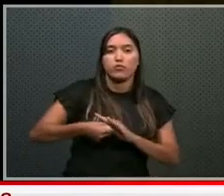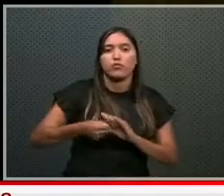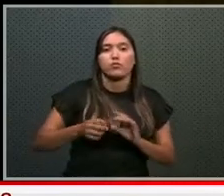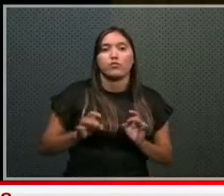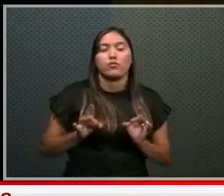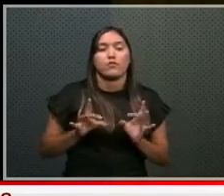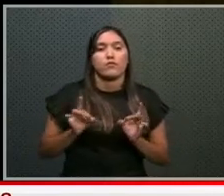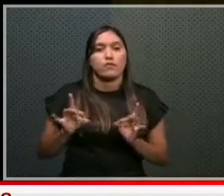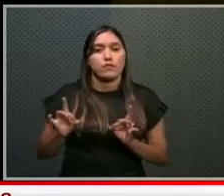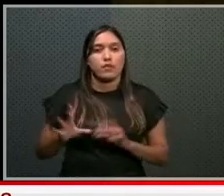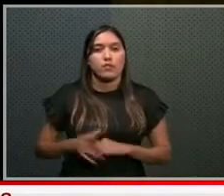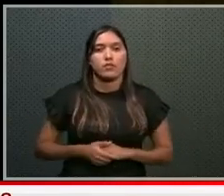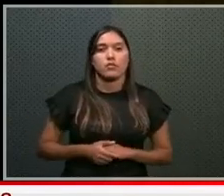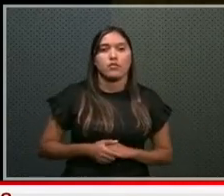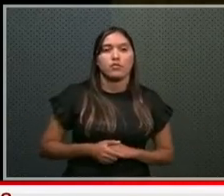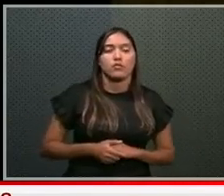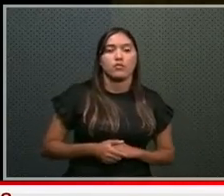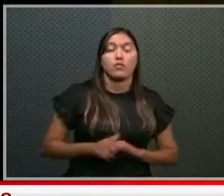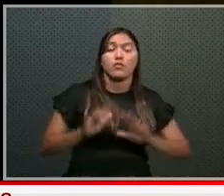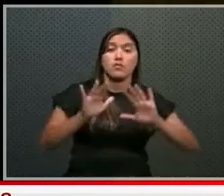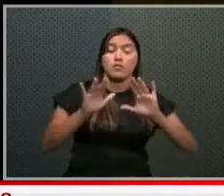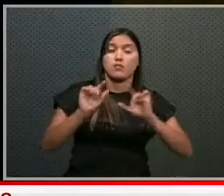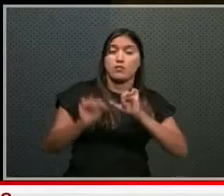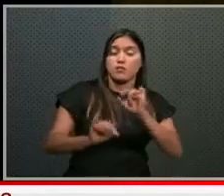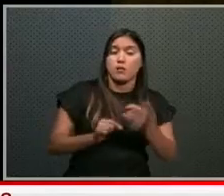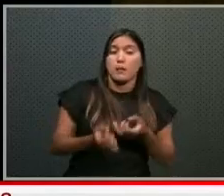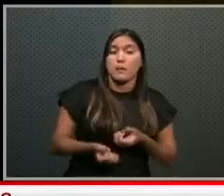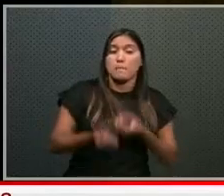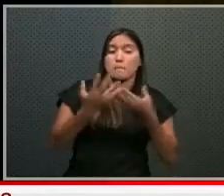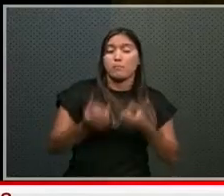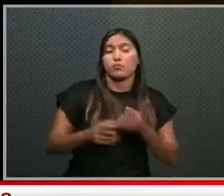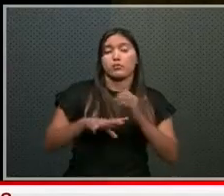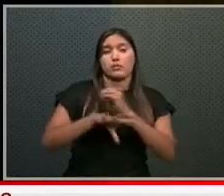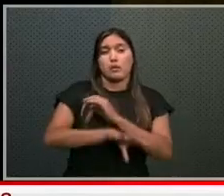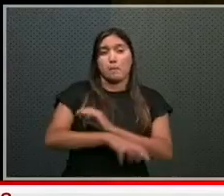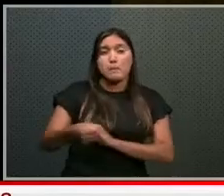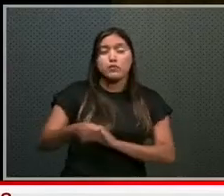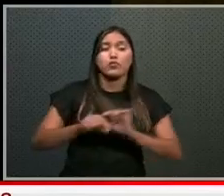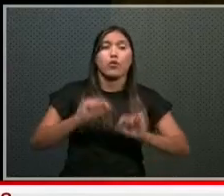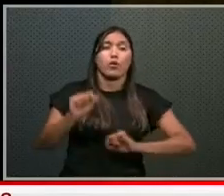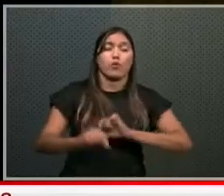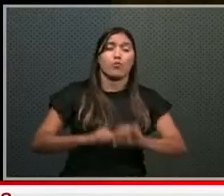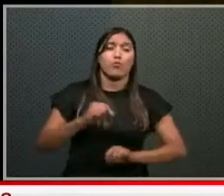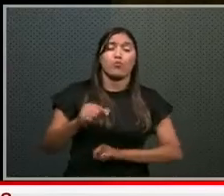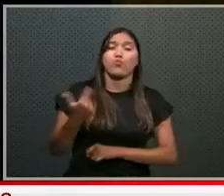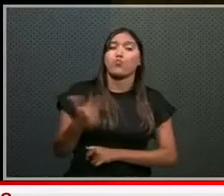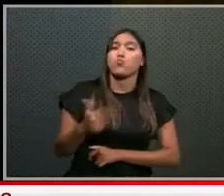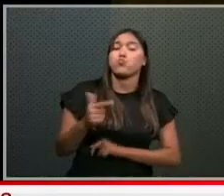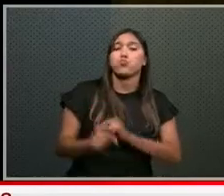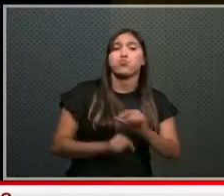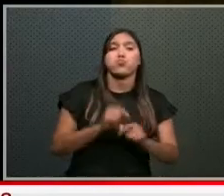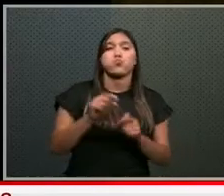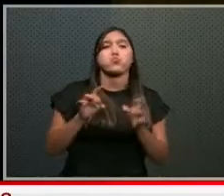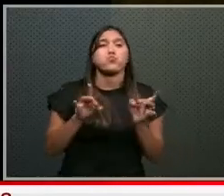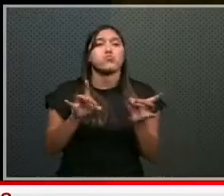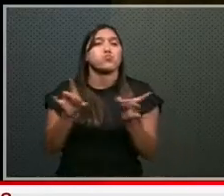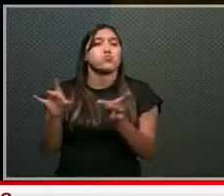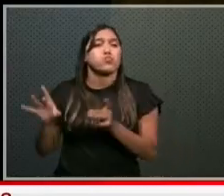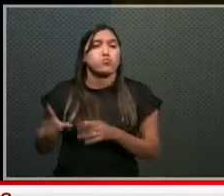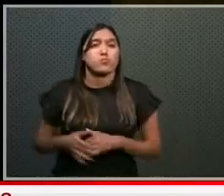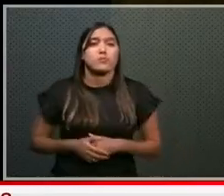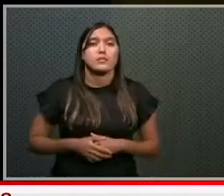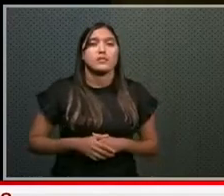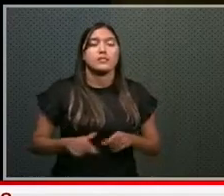e esse grande baixa da produção da Mandioca se dá também porque não se tem a mecanização